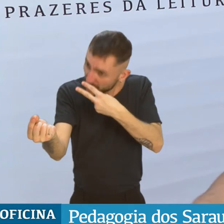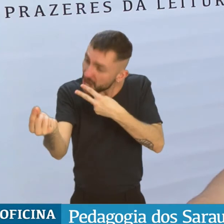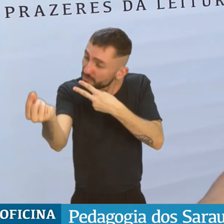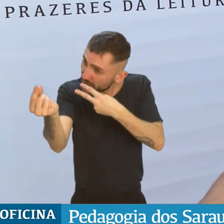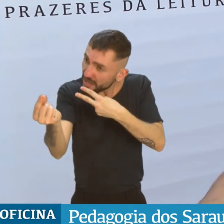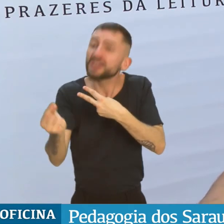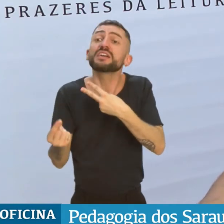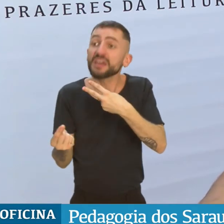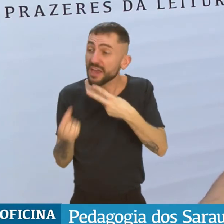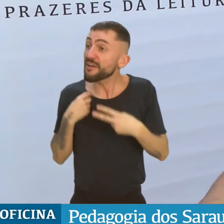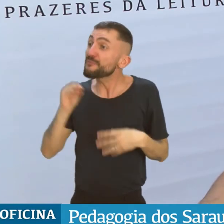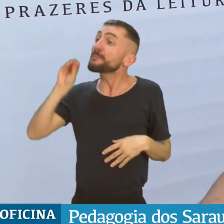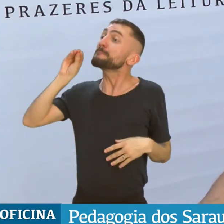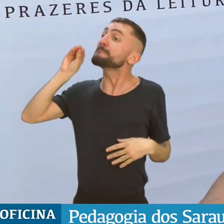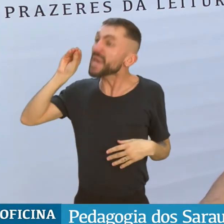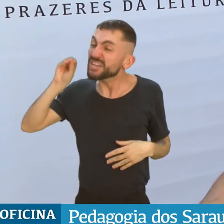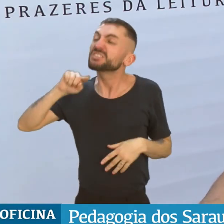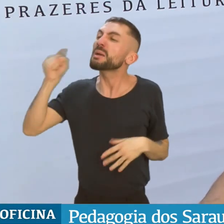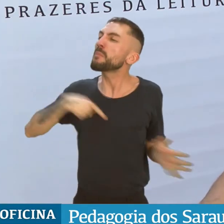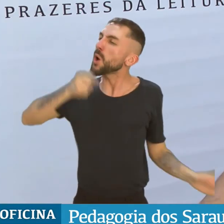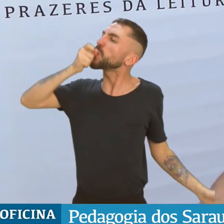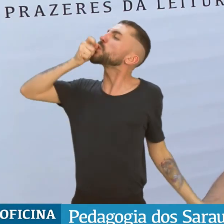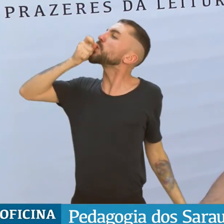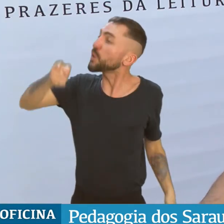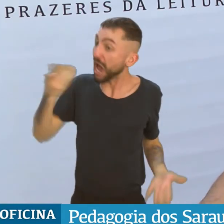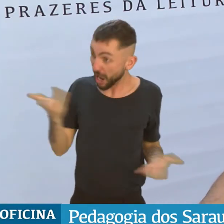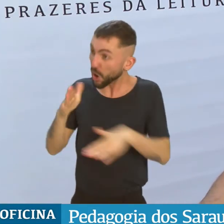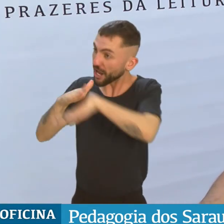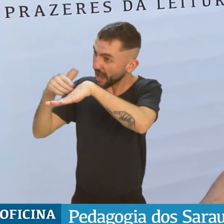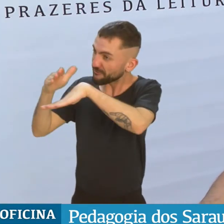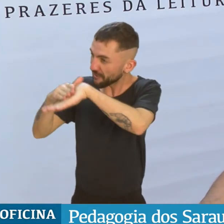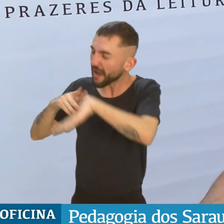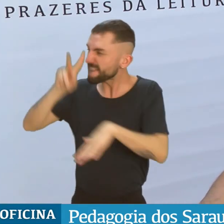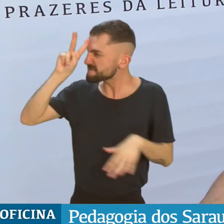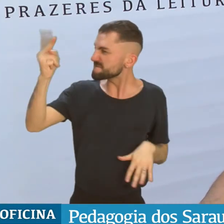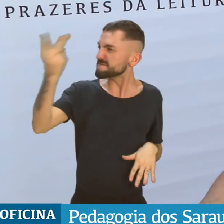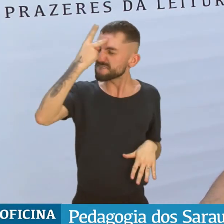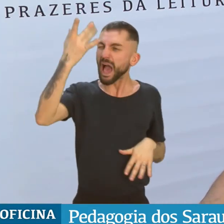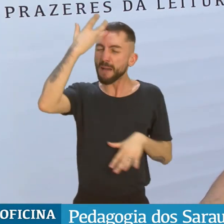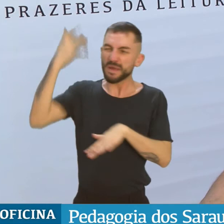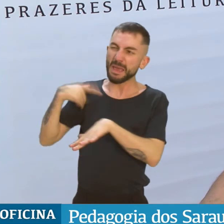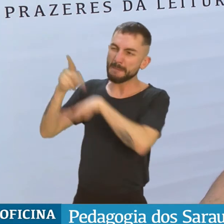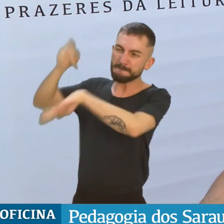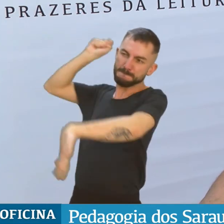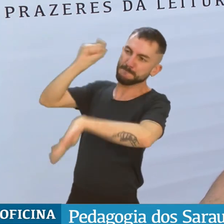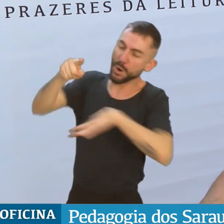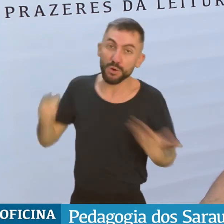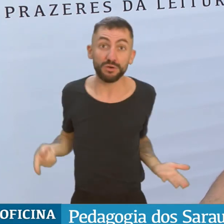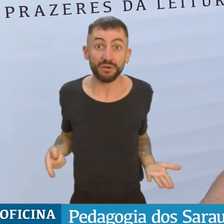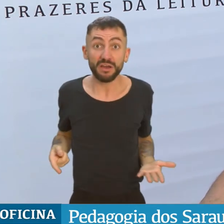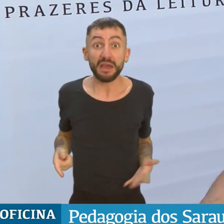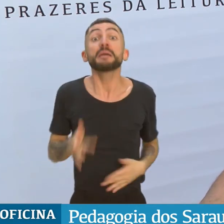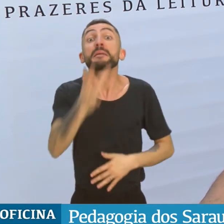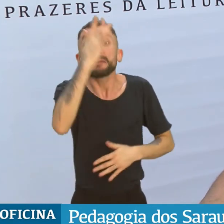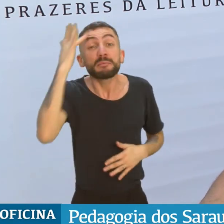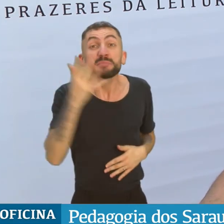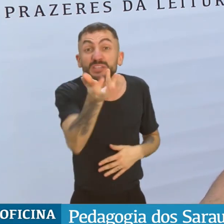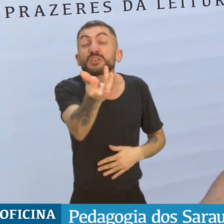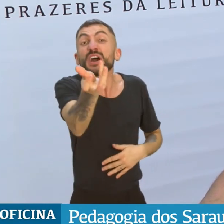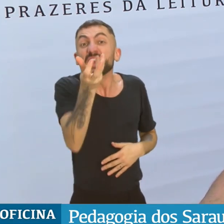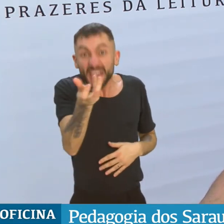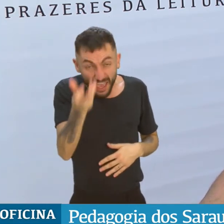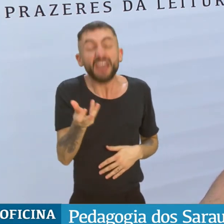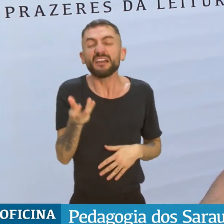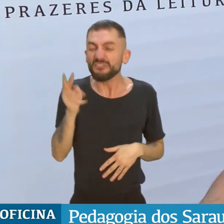O beijo amigo é a véspera do escarro. A mão que afaga é a mesma que apedreja. Se alguém ainda causa pena à tua